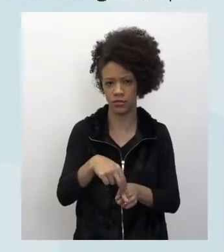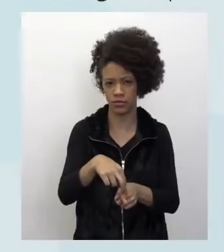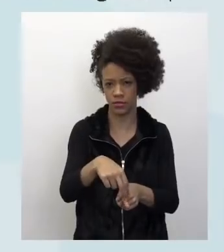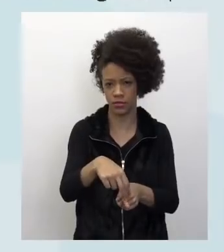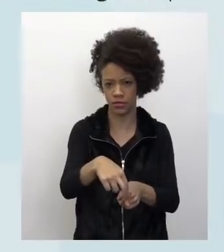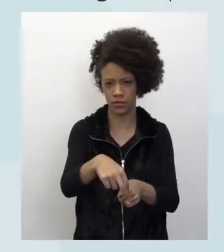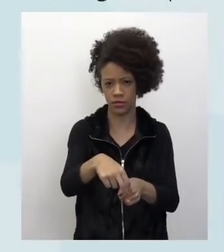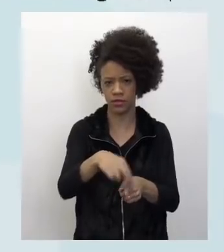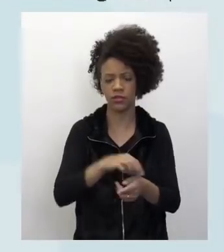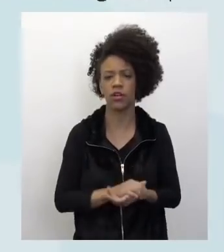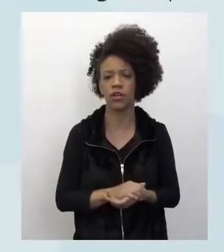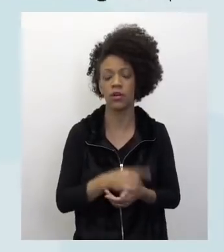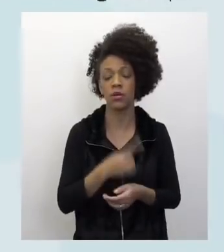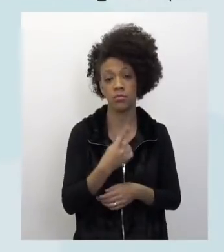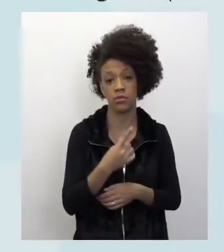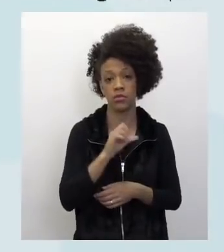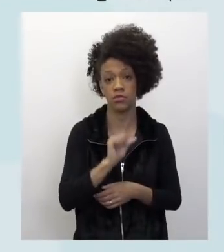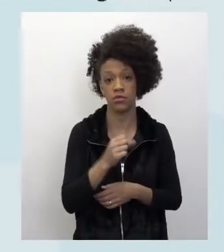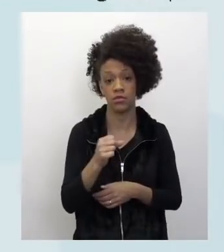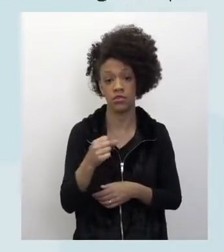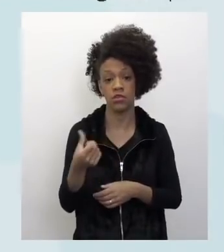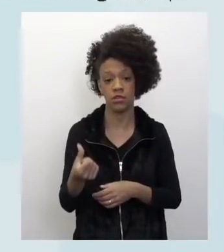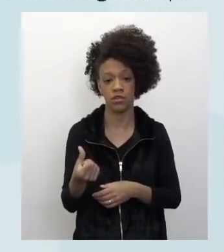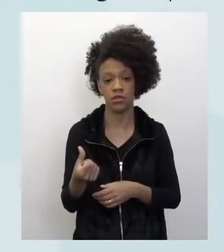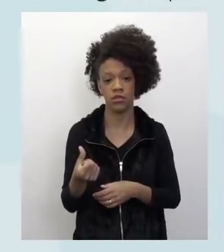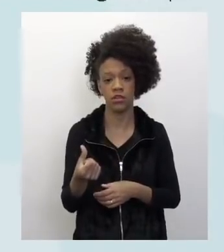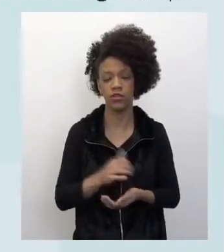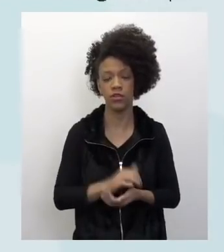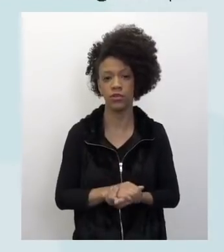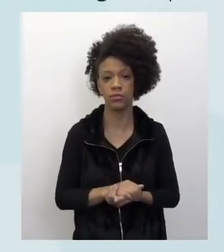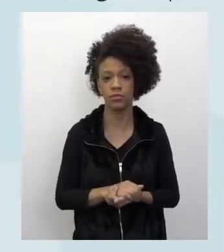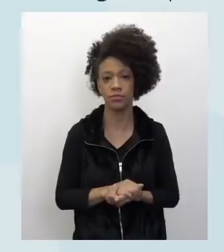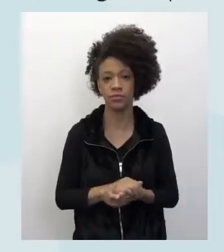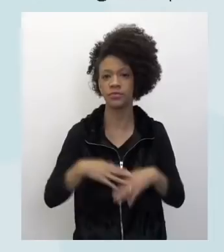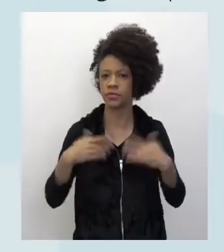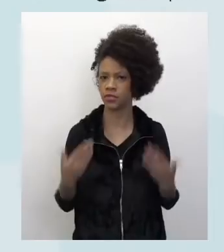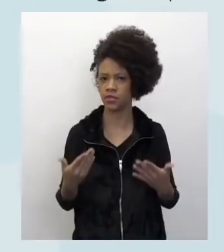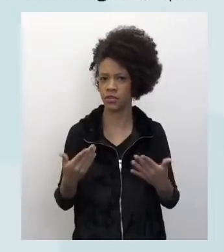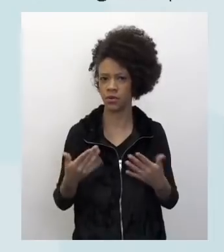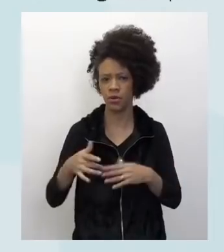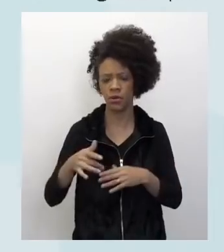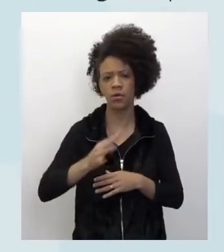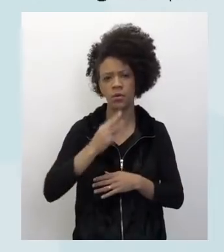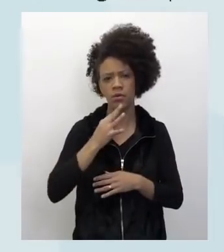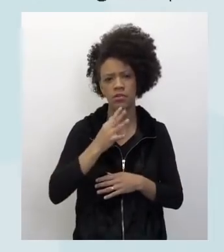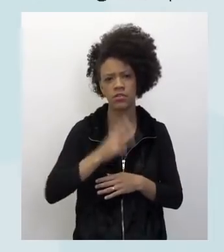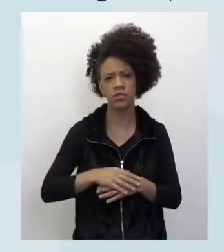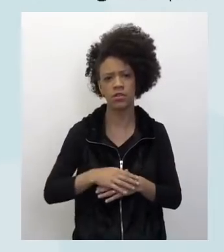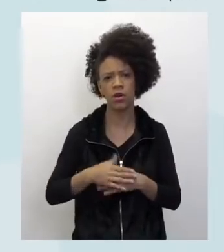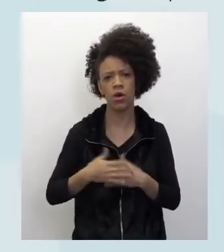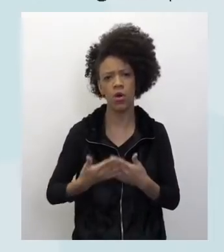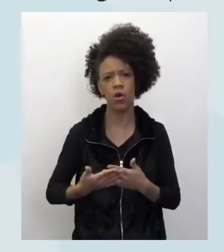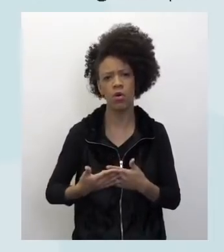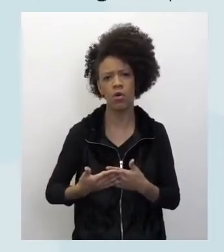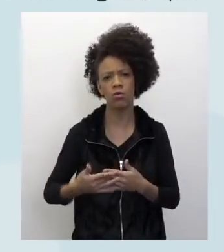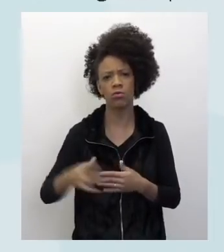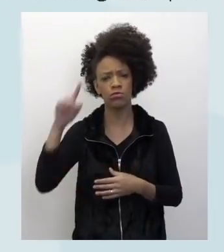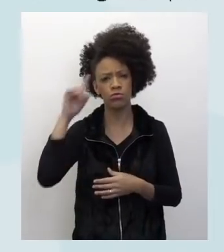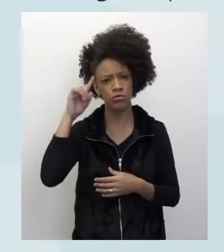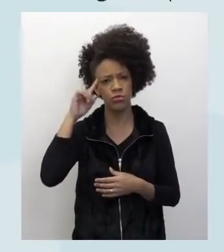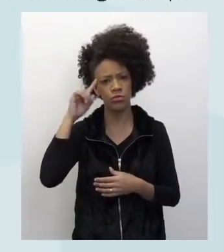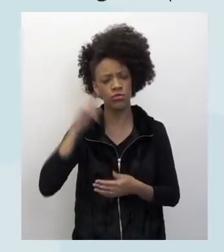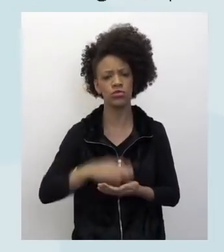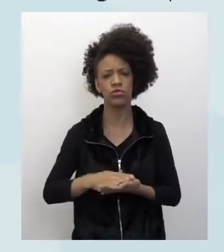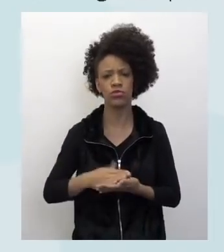desde 1986 e são conhecidos como os pioneiros na forma contemporânea de se fazer o